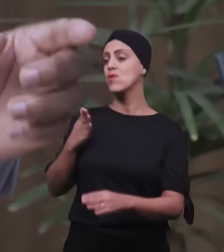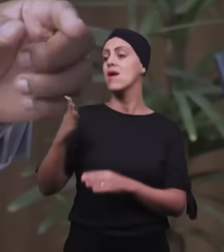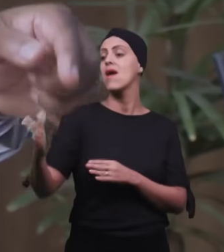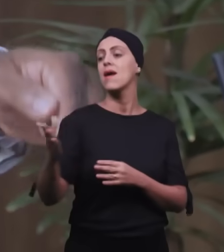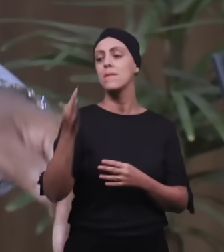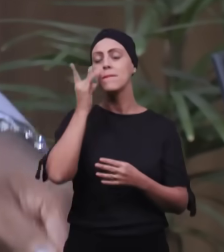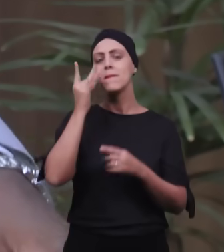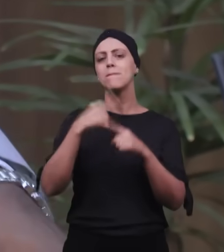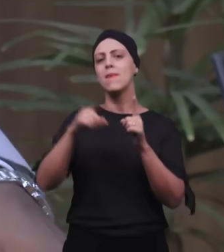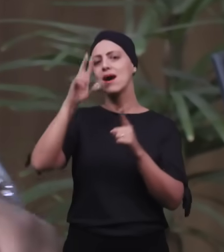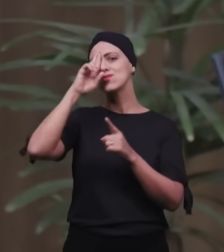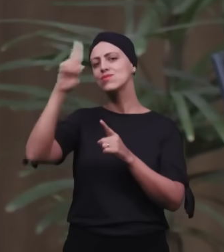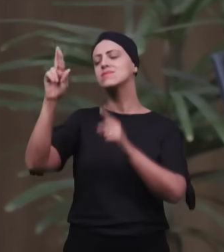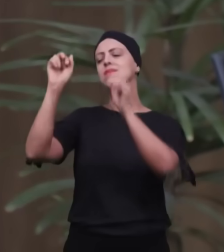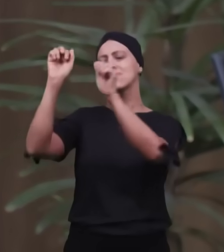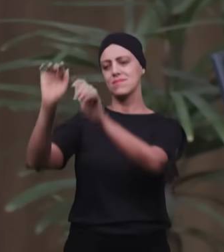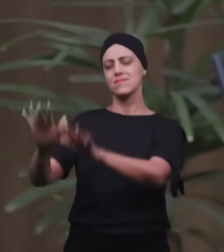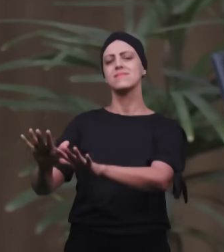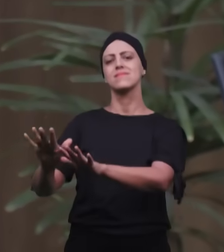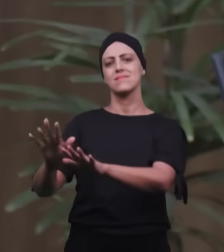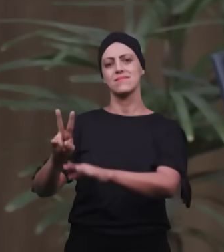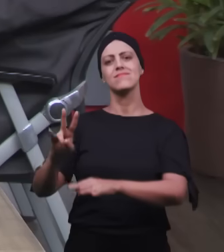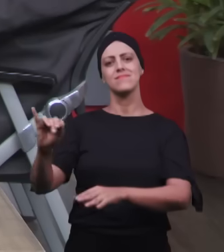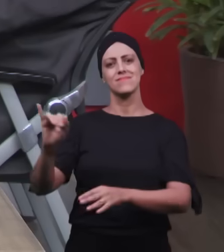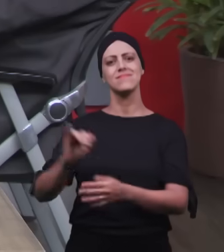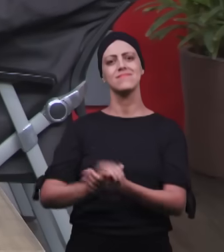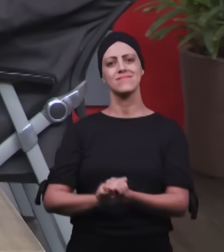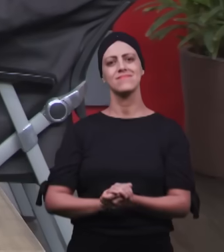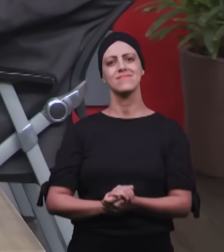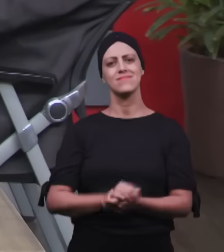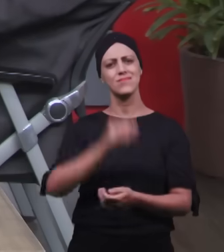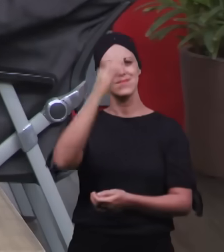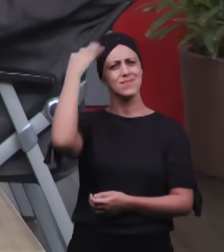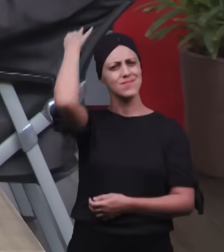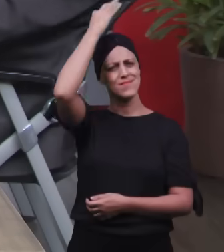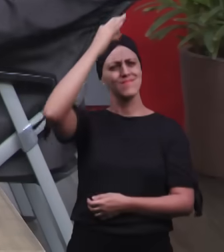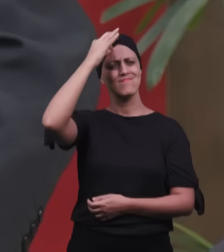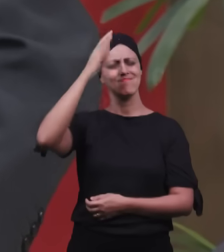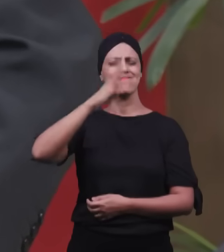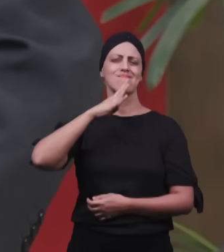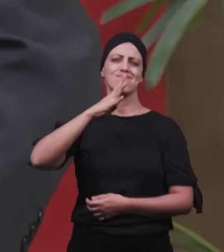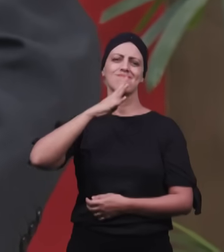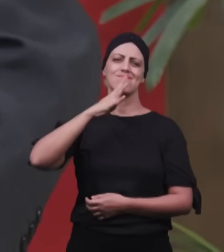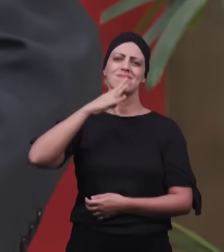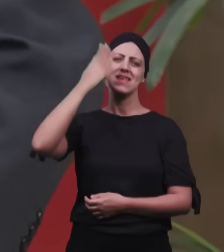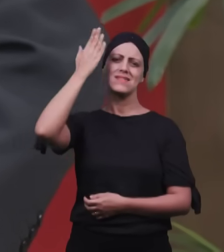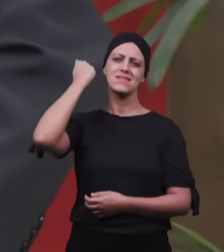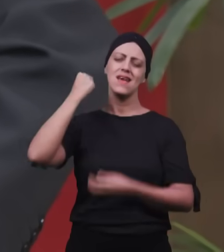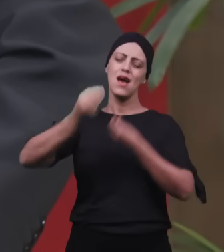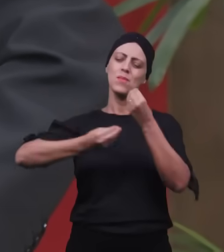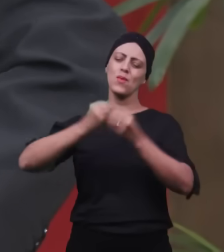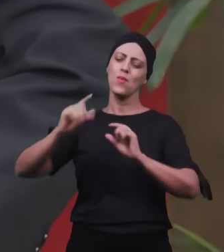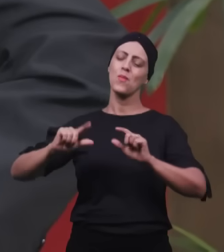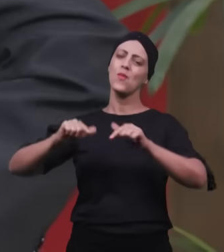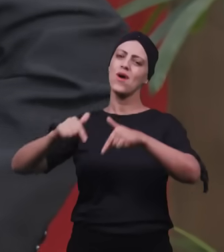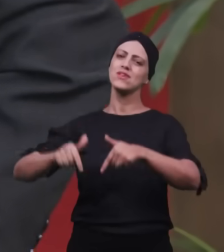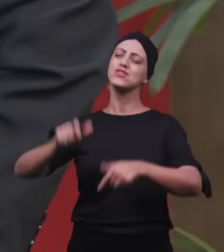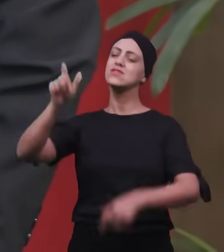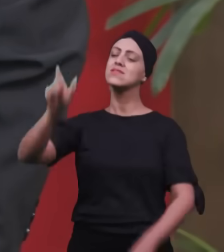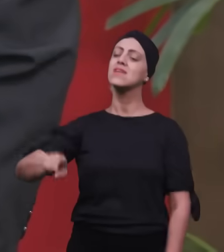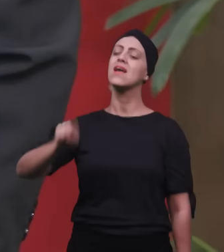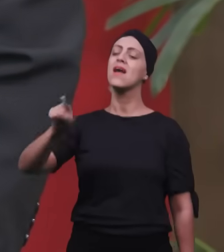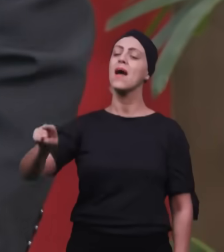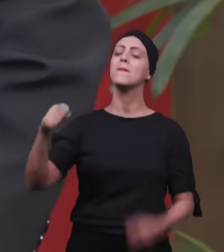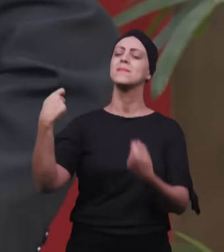então quer dizer é a assistência do Senhor que ela sente ali Espírito Santo sabe como agir e o que a pessoa